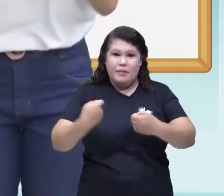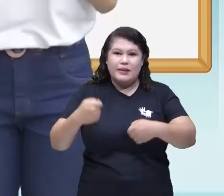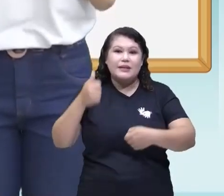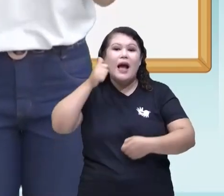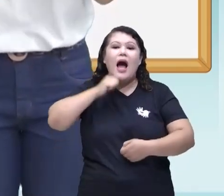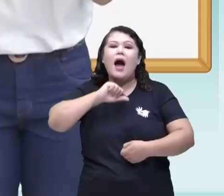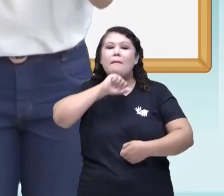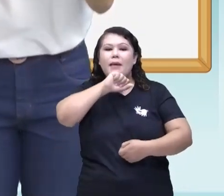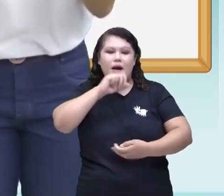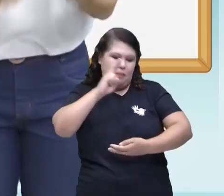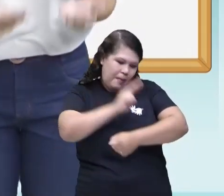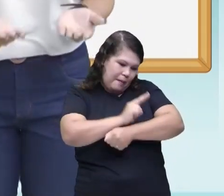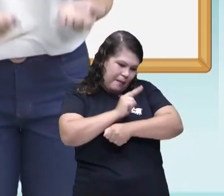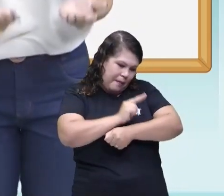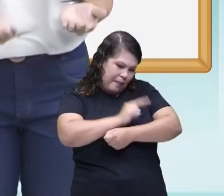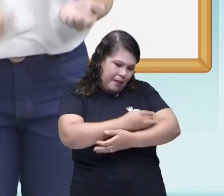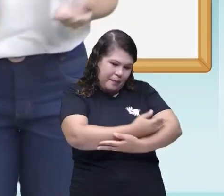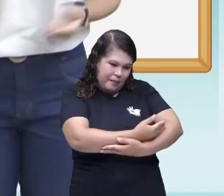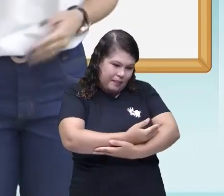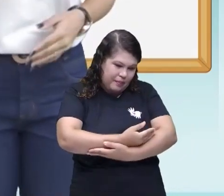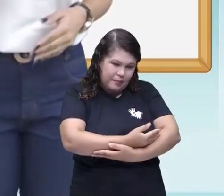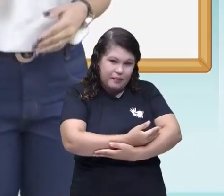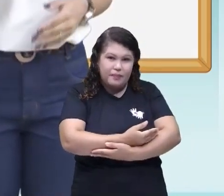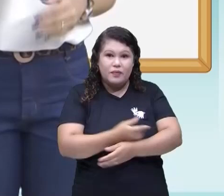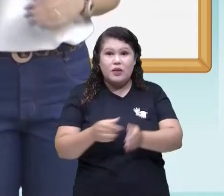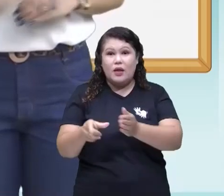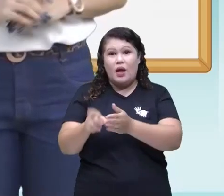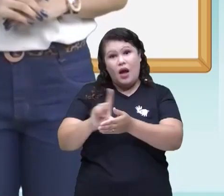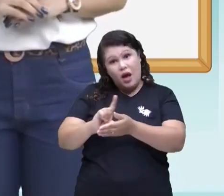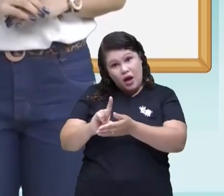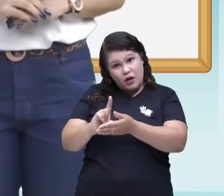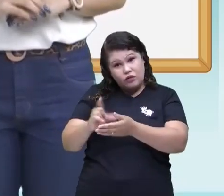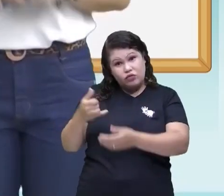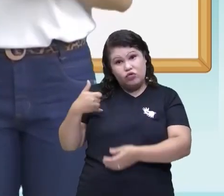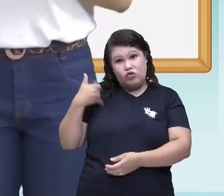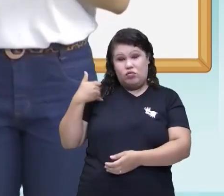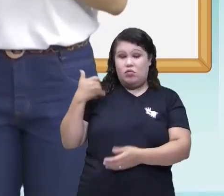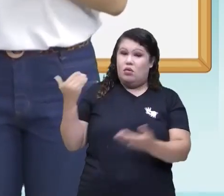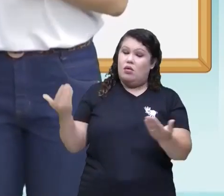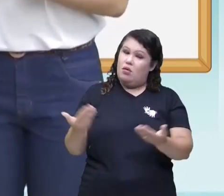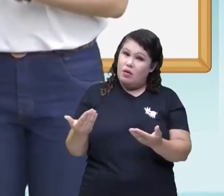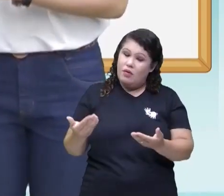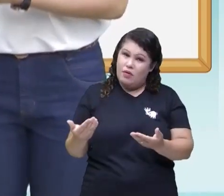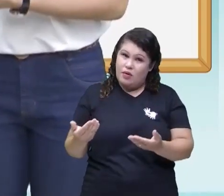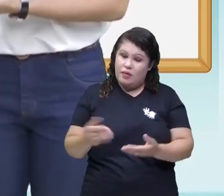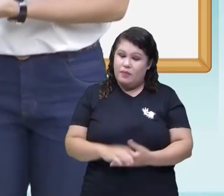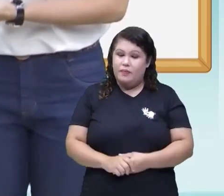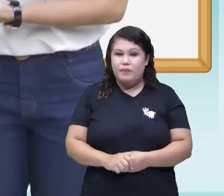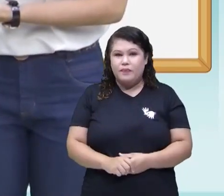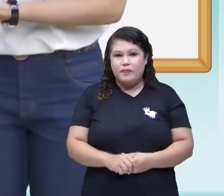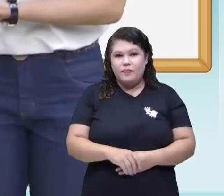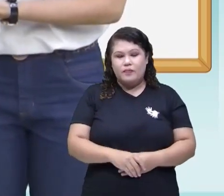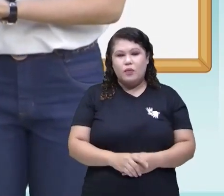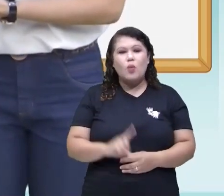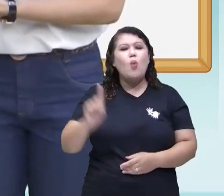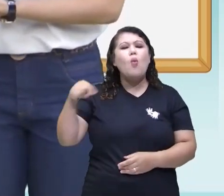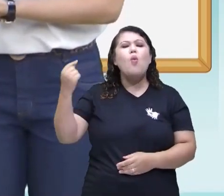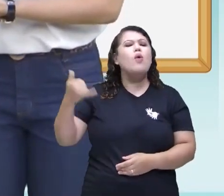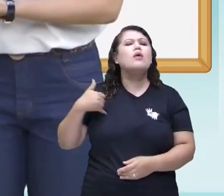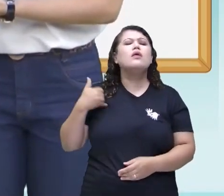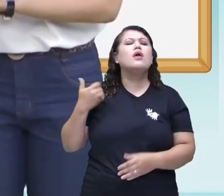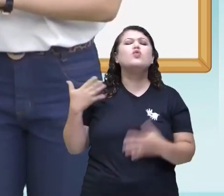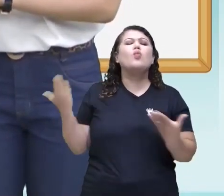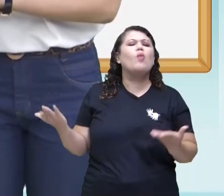antes? Antes de vocês estarem com essa idade que vocês estão agora? E qual é a outra idade que nós estamos vendo